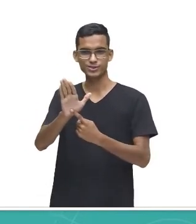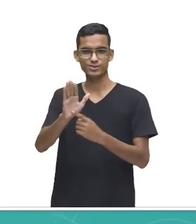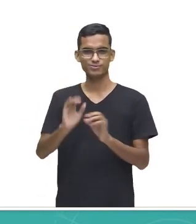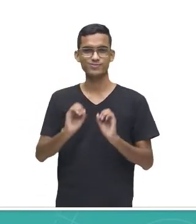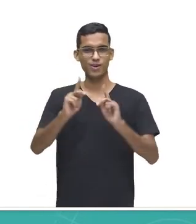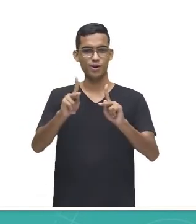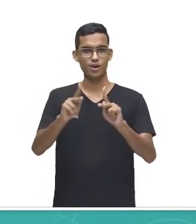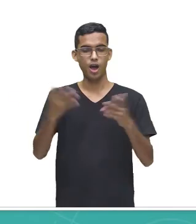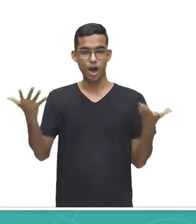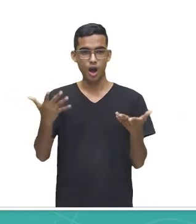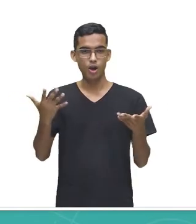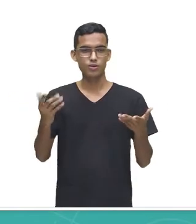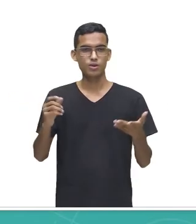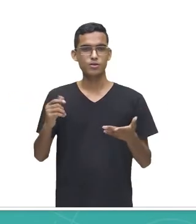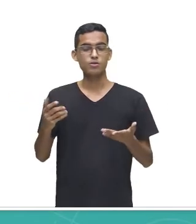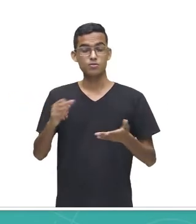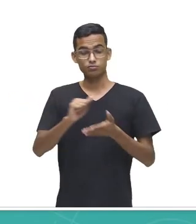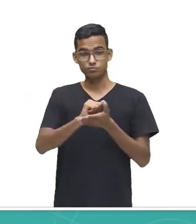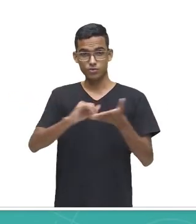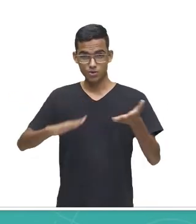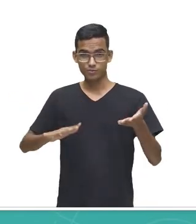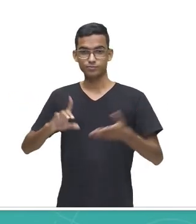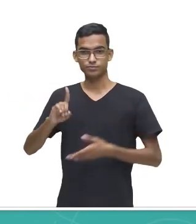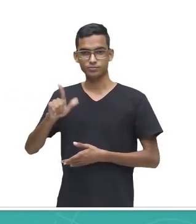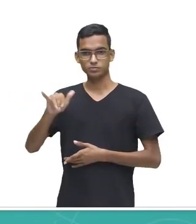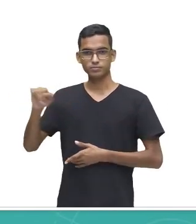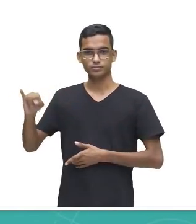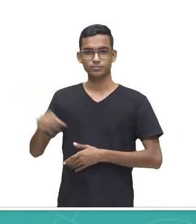chamo vocês para a nossa DLI.